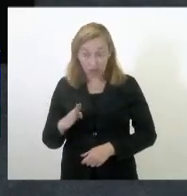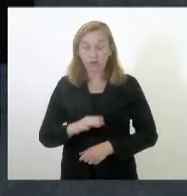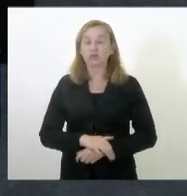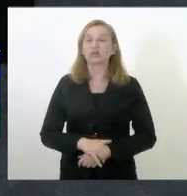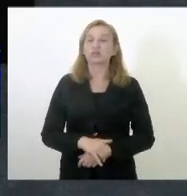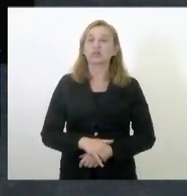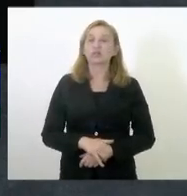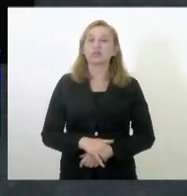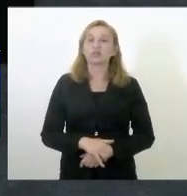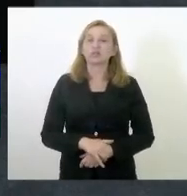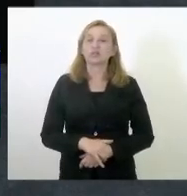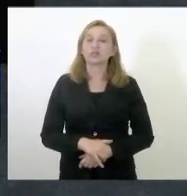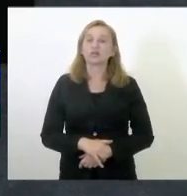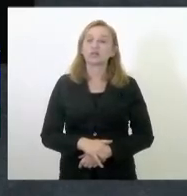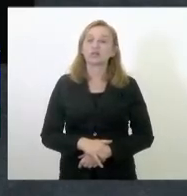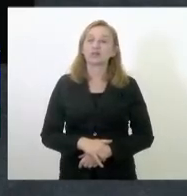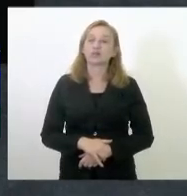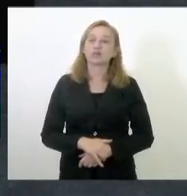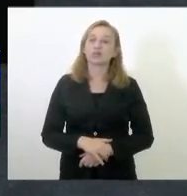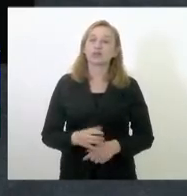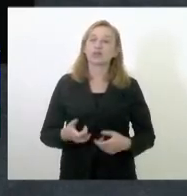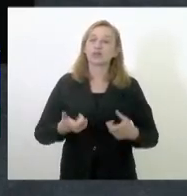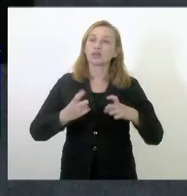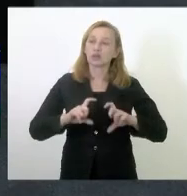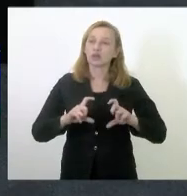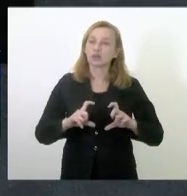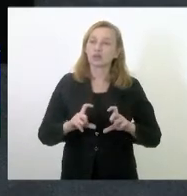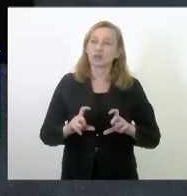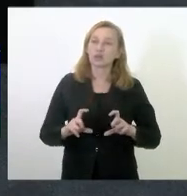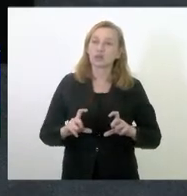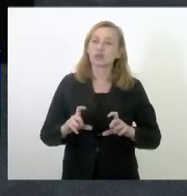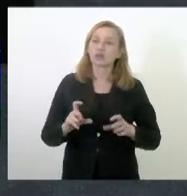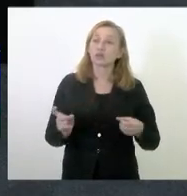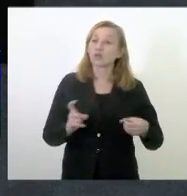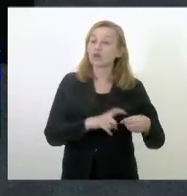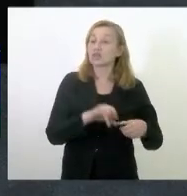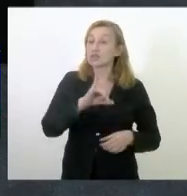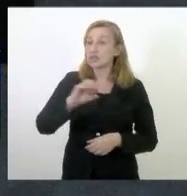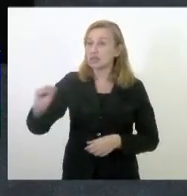respaldo na cláusula 13ª do convênio ICMS